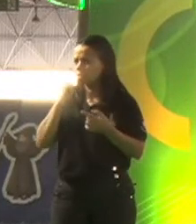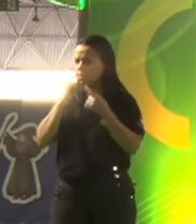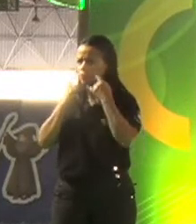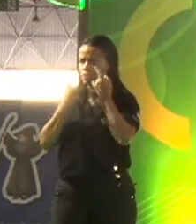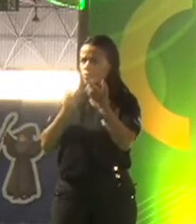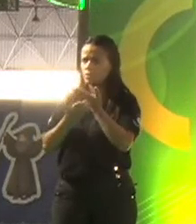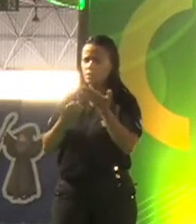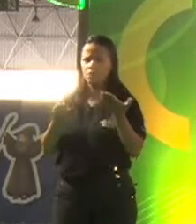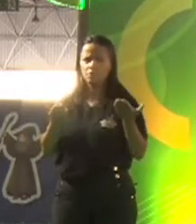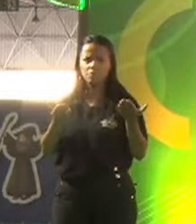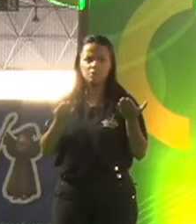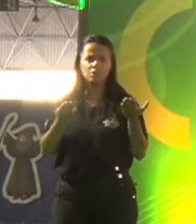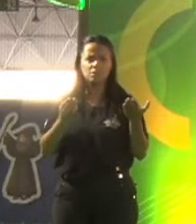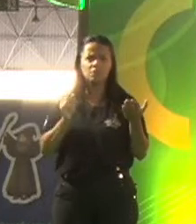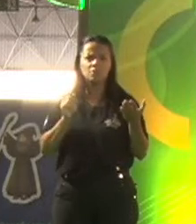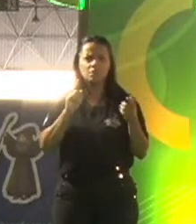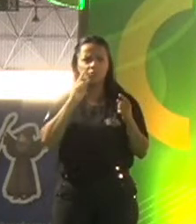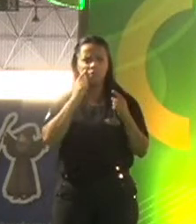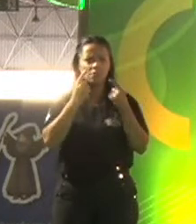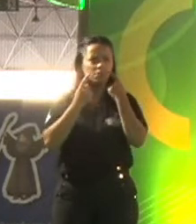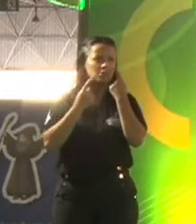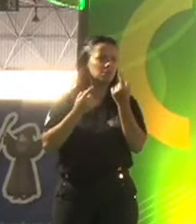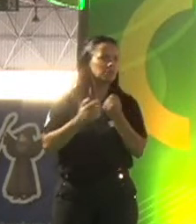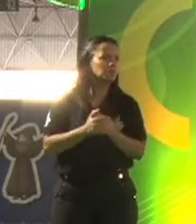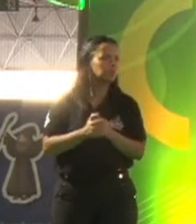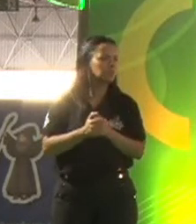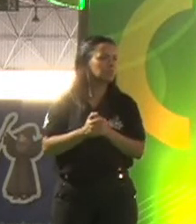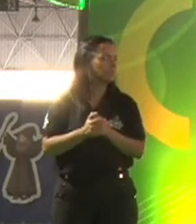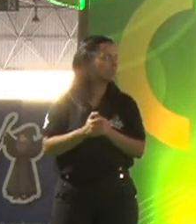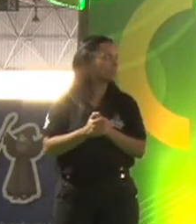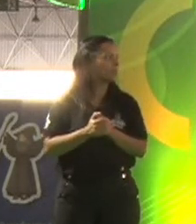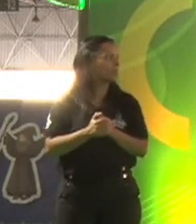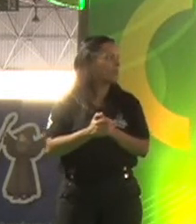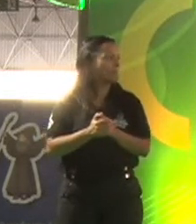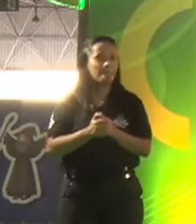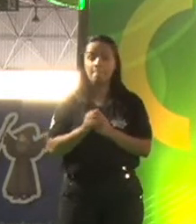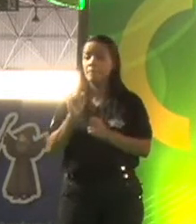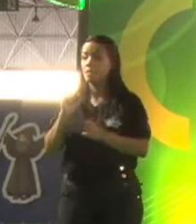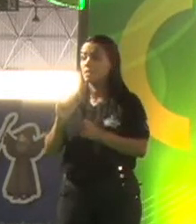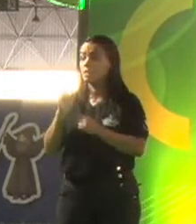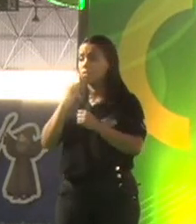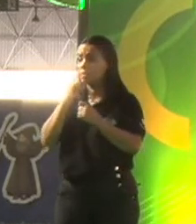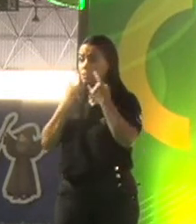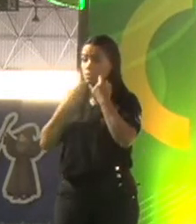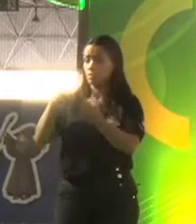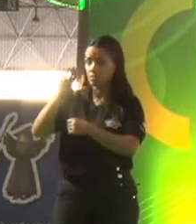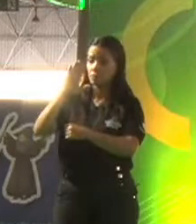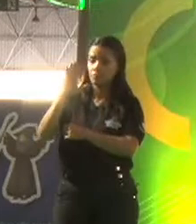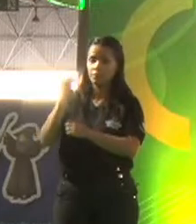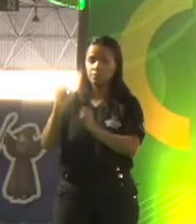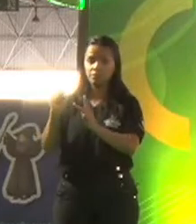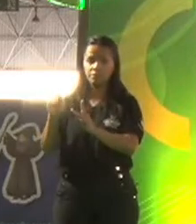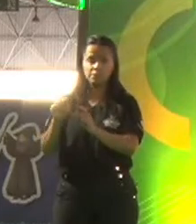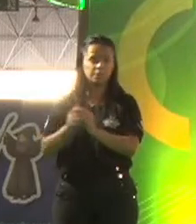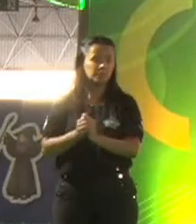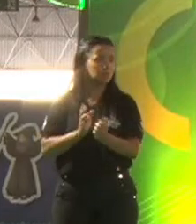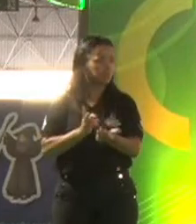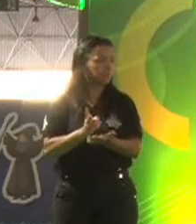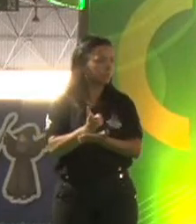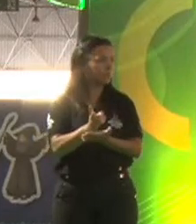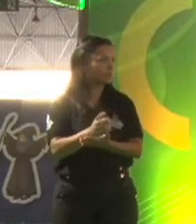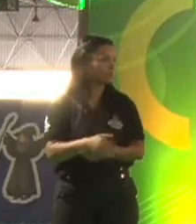eu esqueci de avisar vocês podem tirar dúvidas tá precisa deixar para o final não é dúvida levanta a mão aí tá bom pode